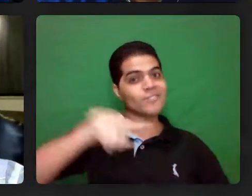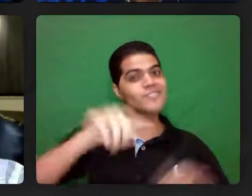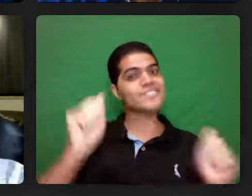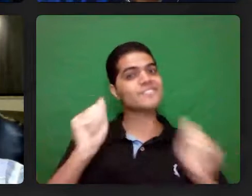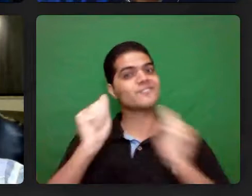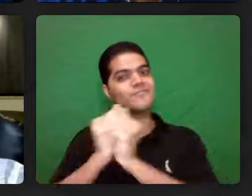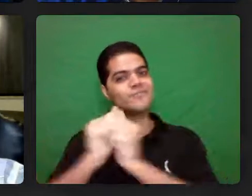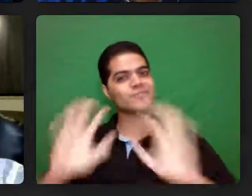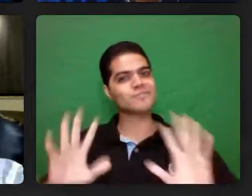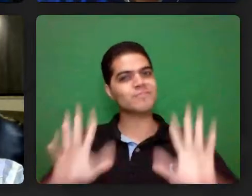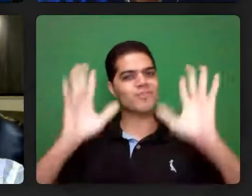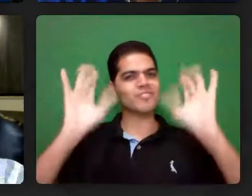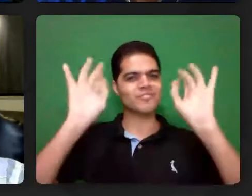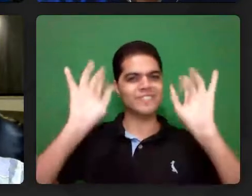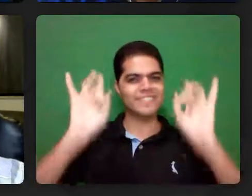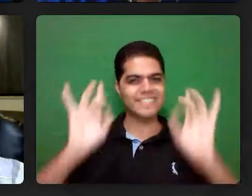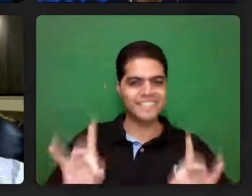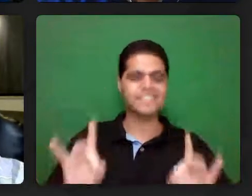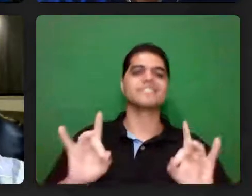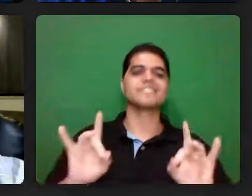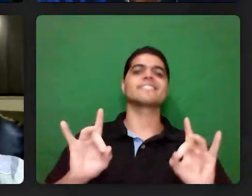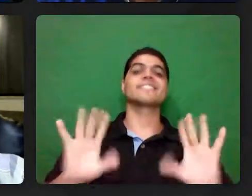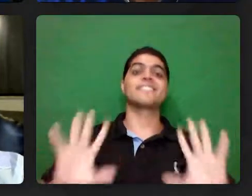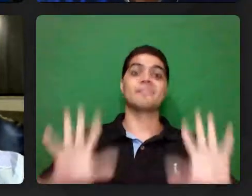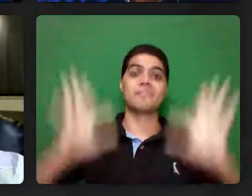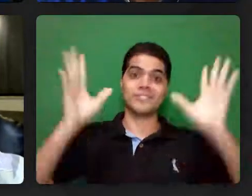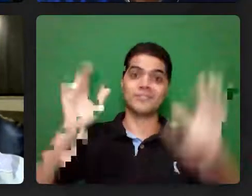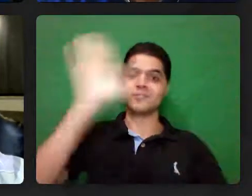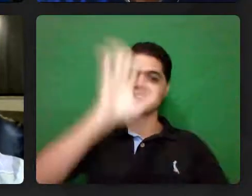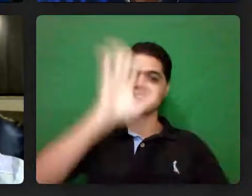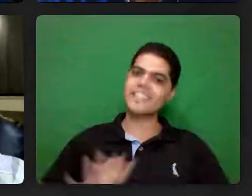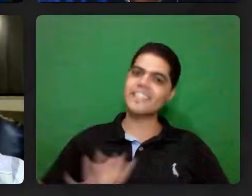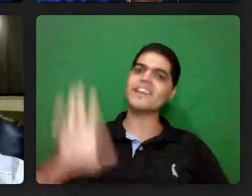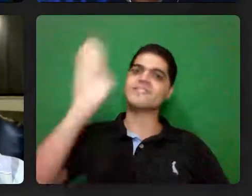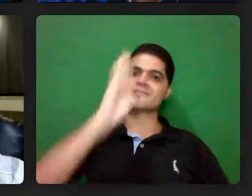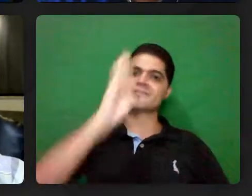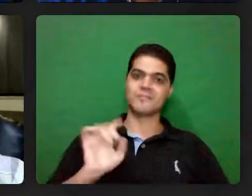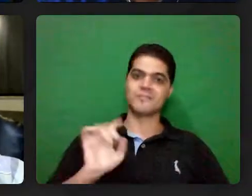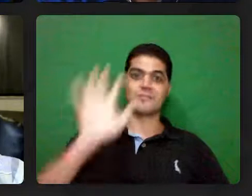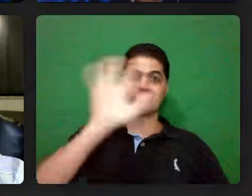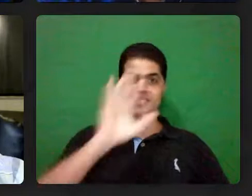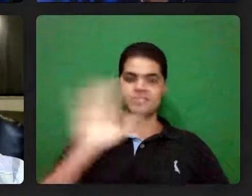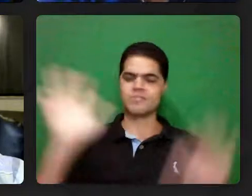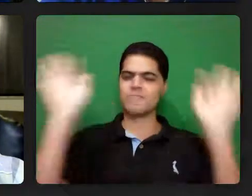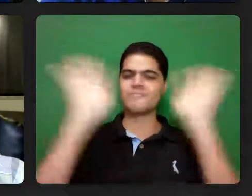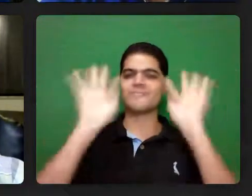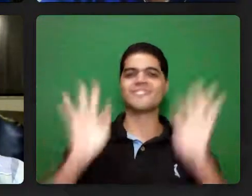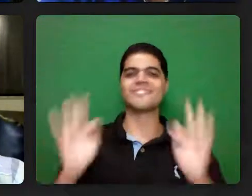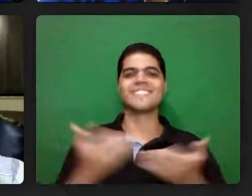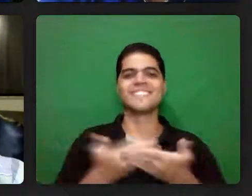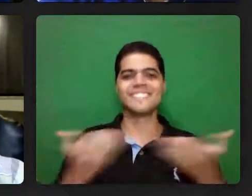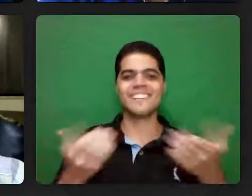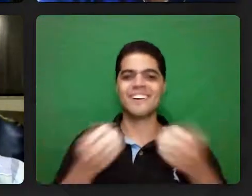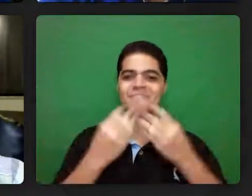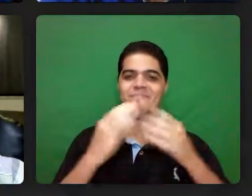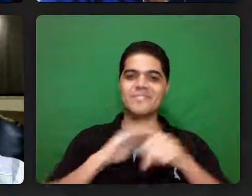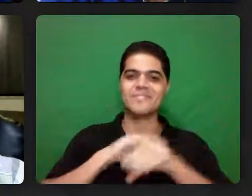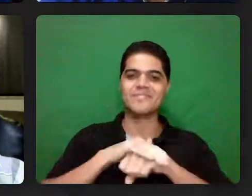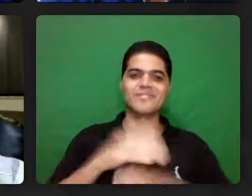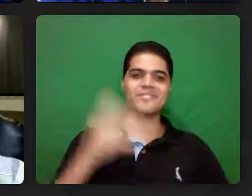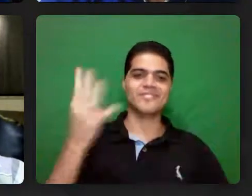incrível que é a Maratona Territórios do Brasil. Eu quero dizer que eu estou muito feliz em estar aqui e já quero dar boa noite aí a esse quarteto que está